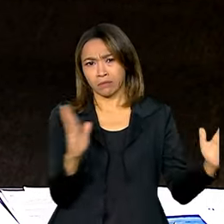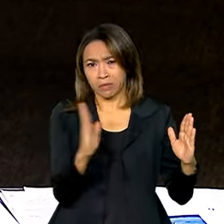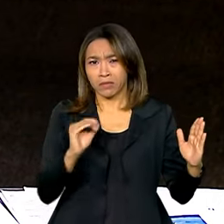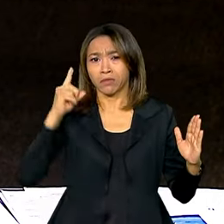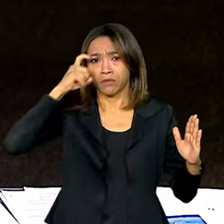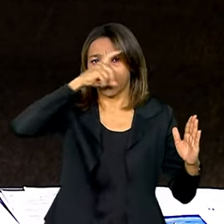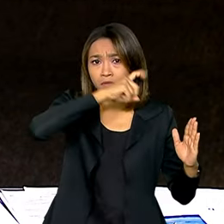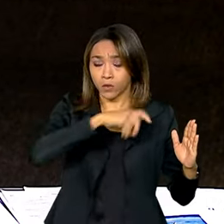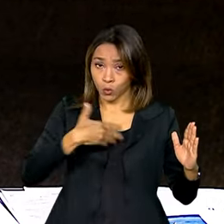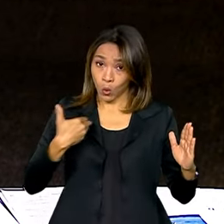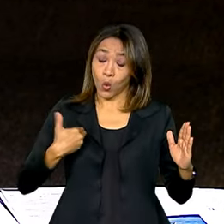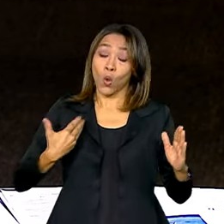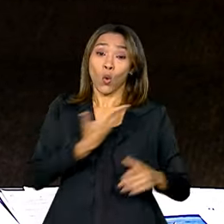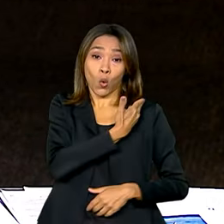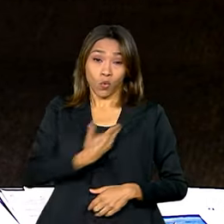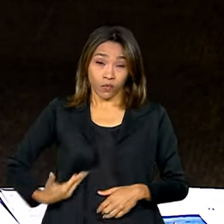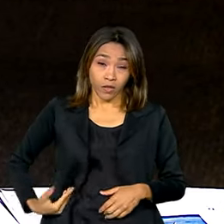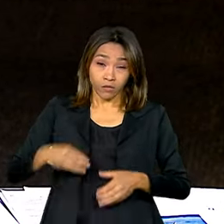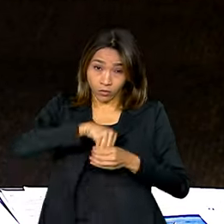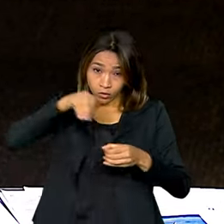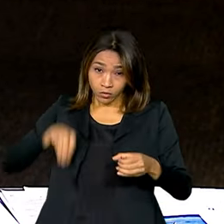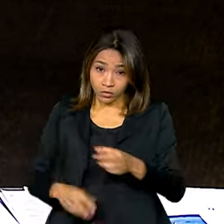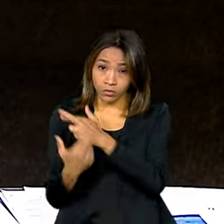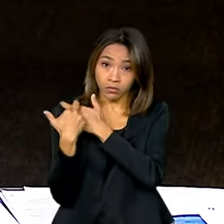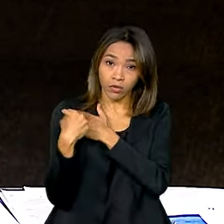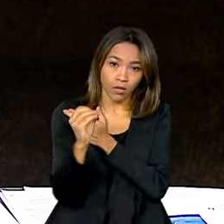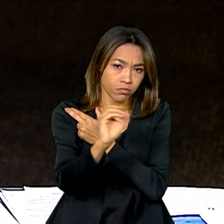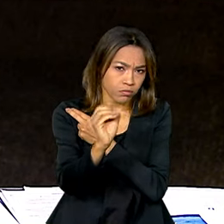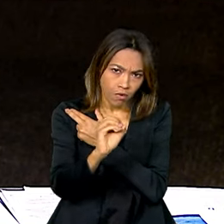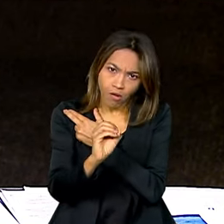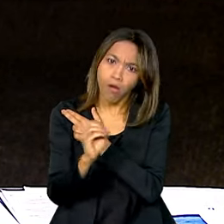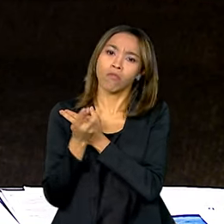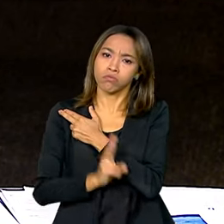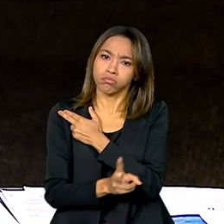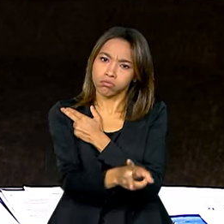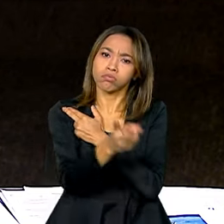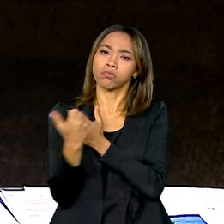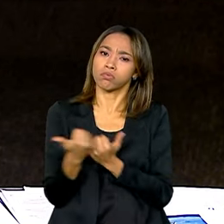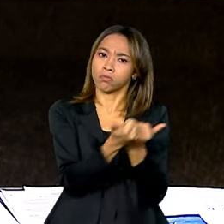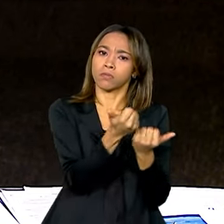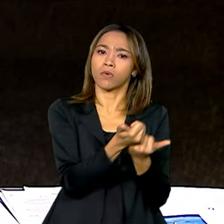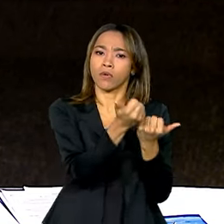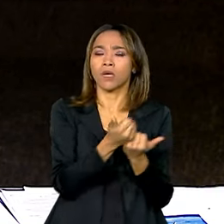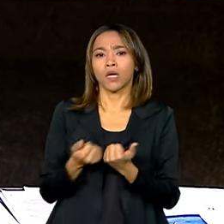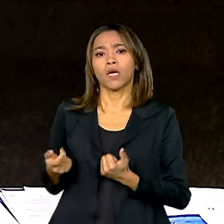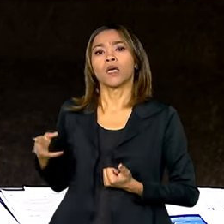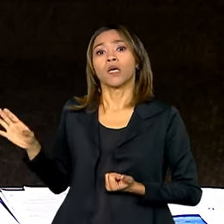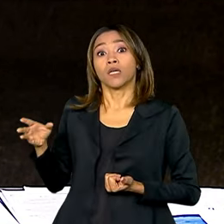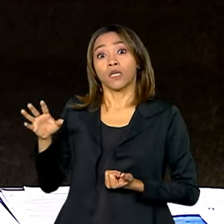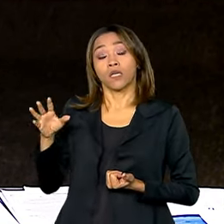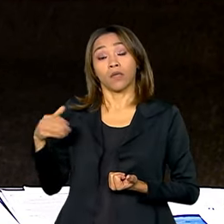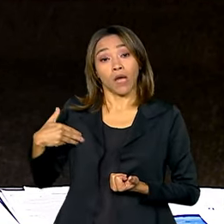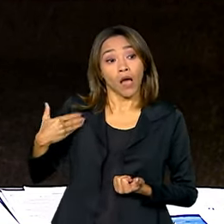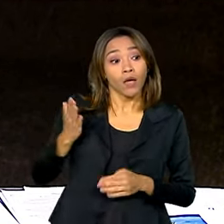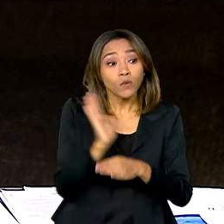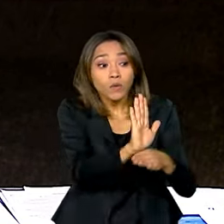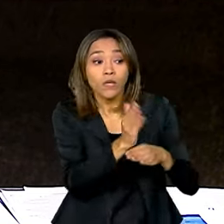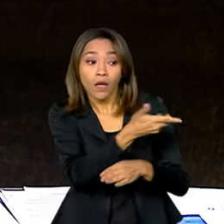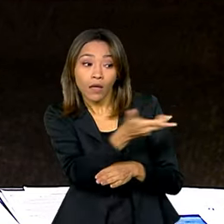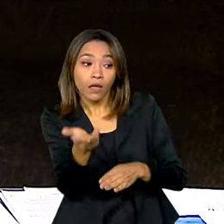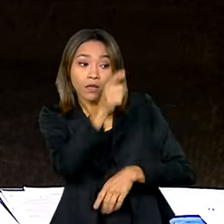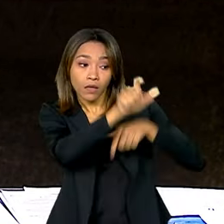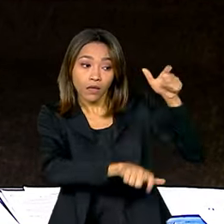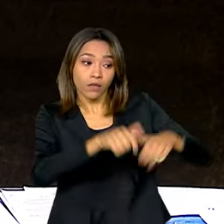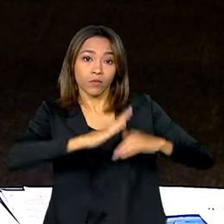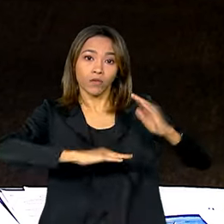sua responsabilidade, o presidente Lula de imediato determinou que nós pudéssemos socorrer ao pescador e nós estamos muito felizes